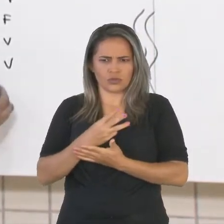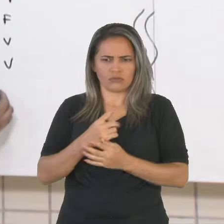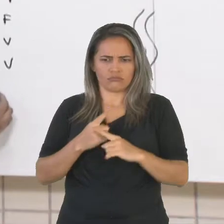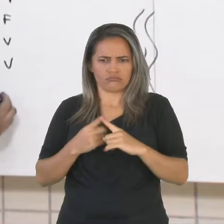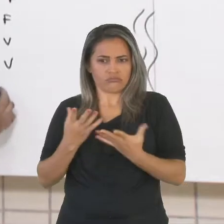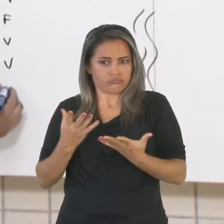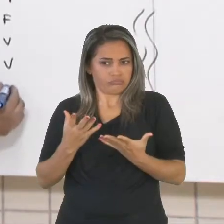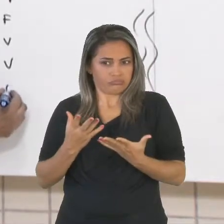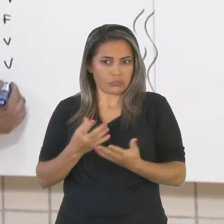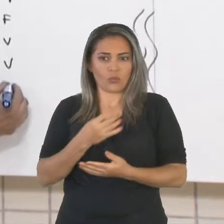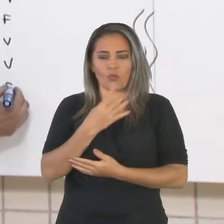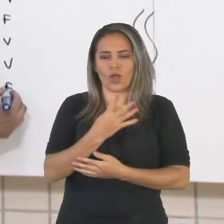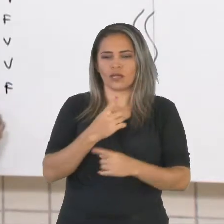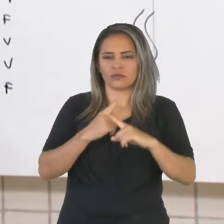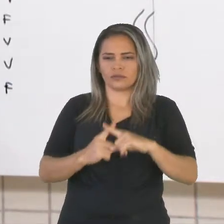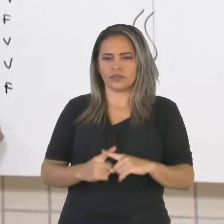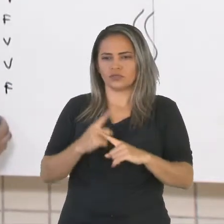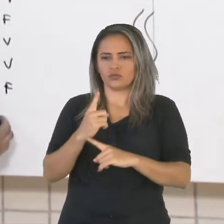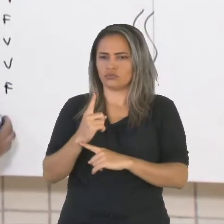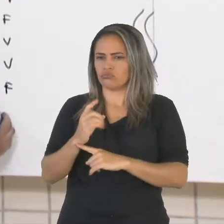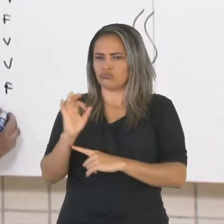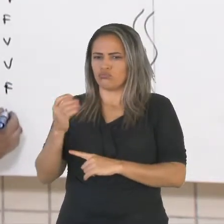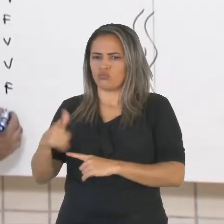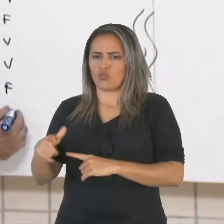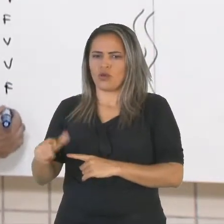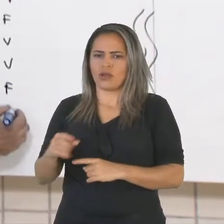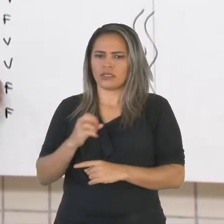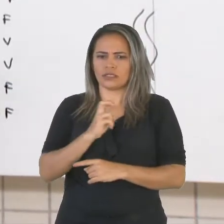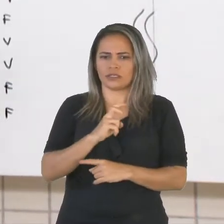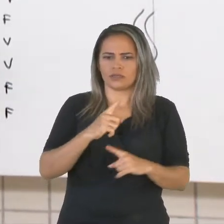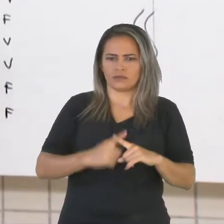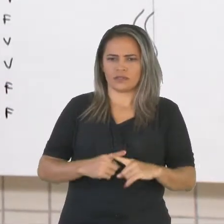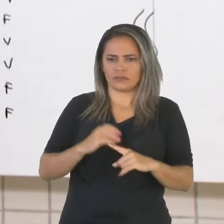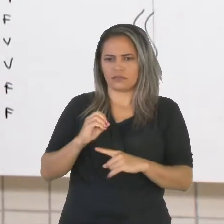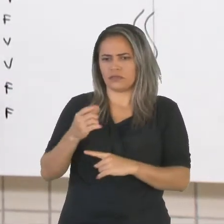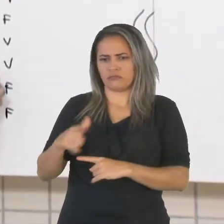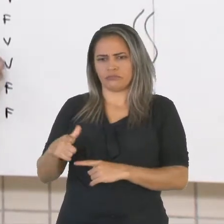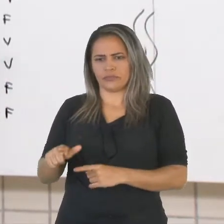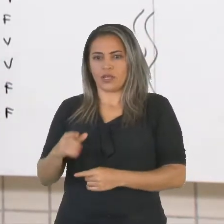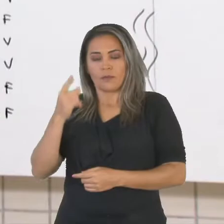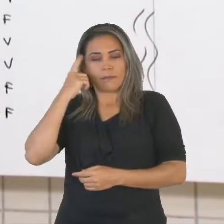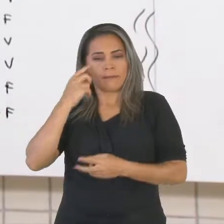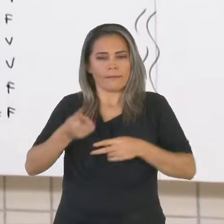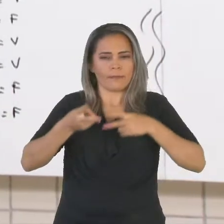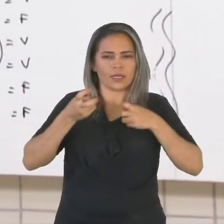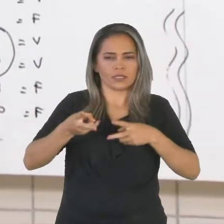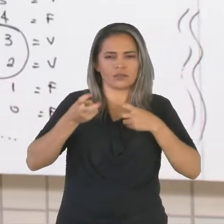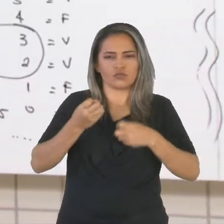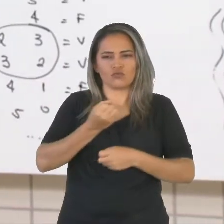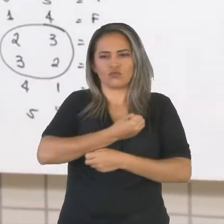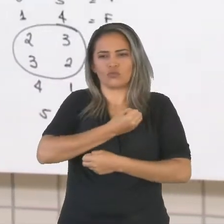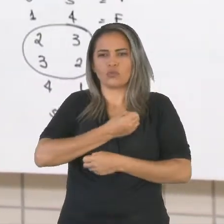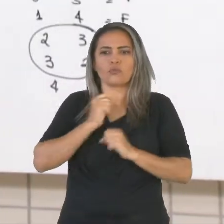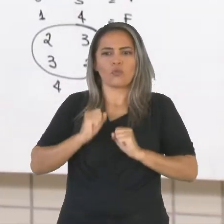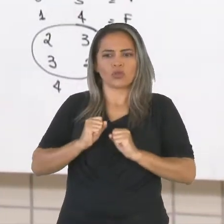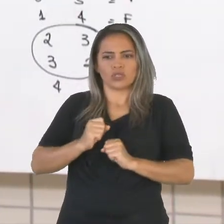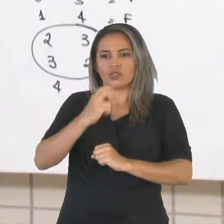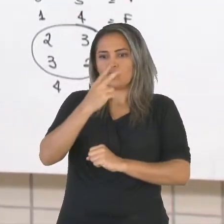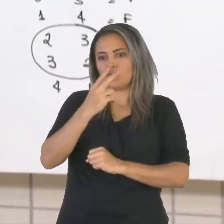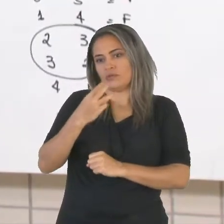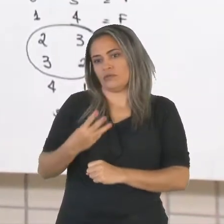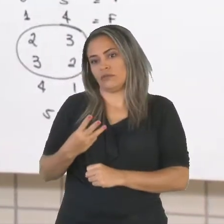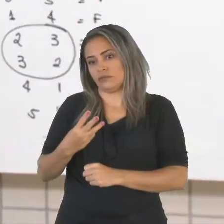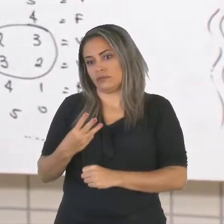4 vezes 1, 4 e 5 vezes nada, nada. Então perceba que os meus números só podem ser 2 e 3, tudo